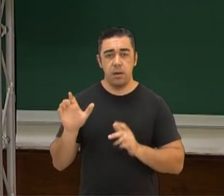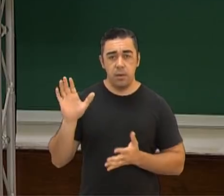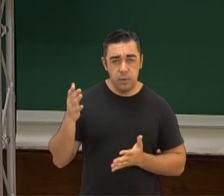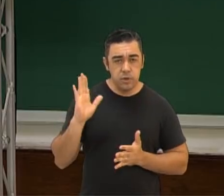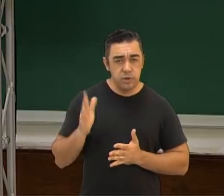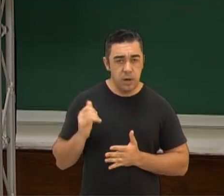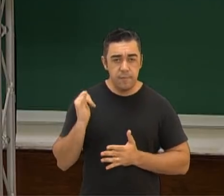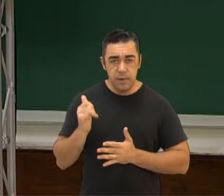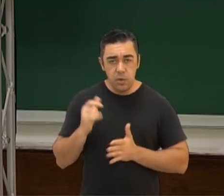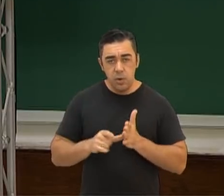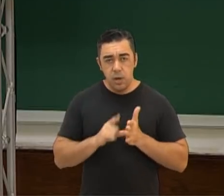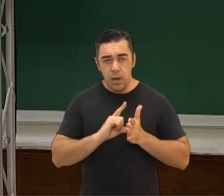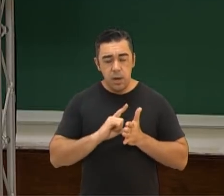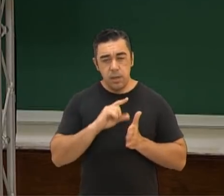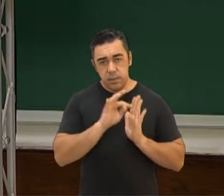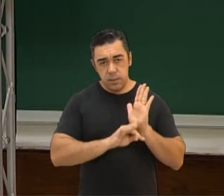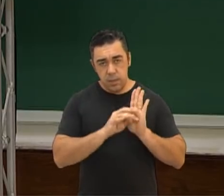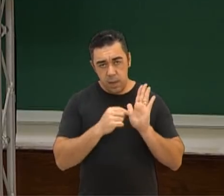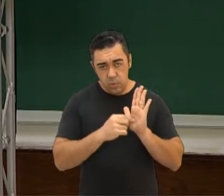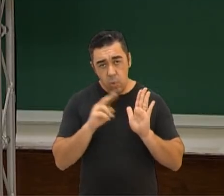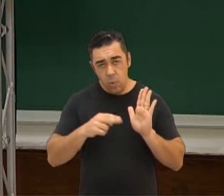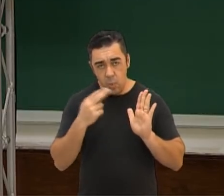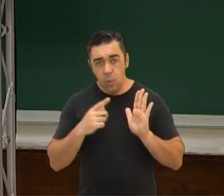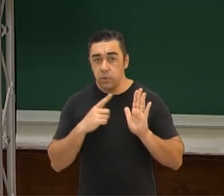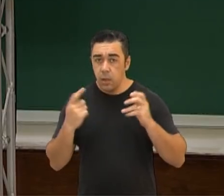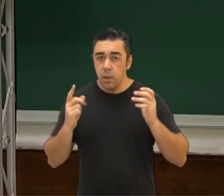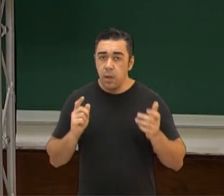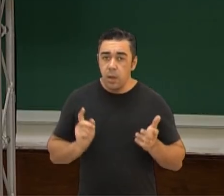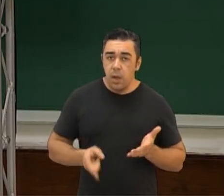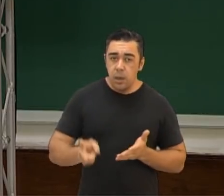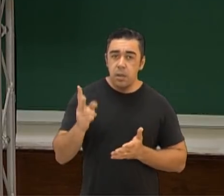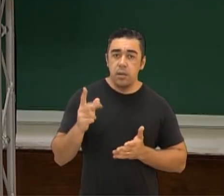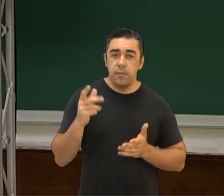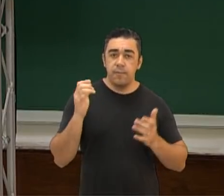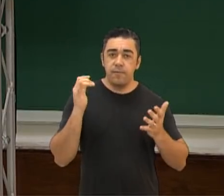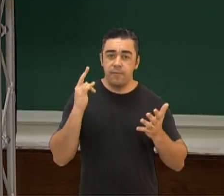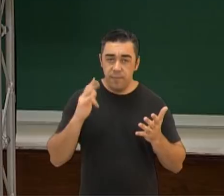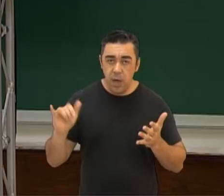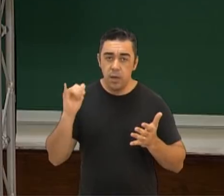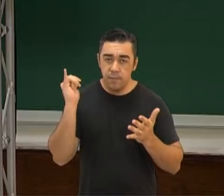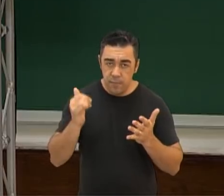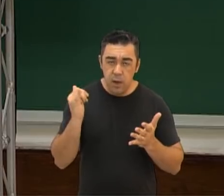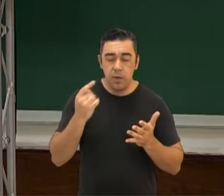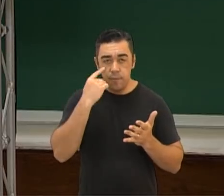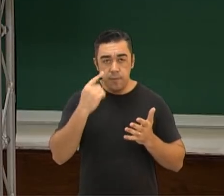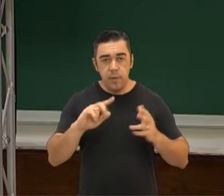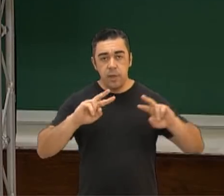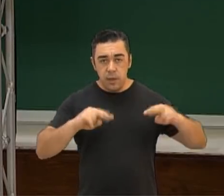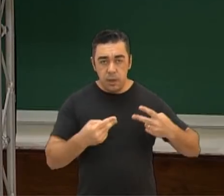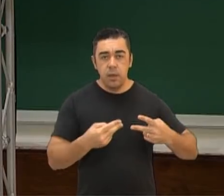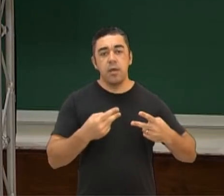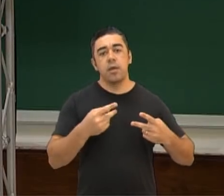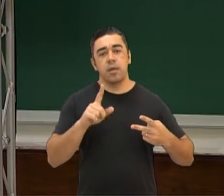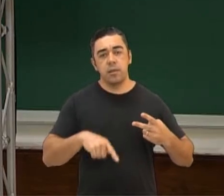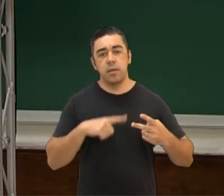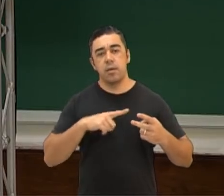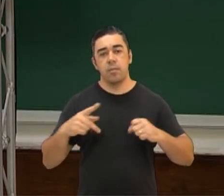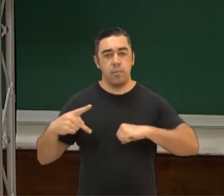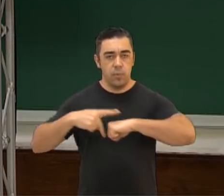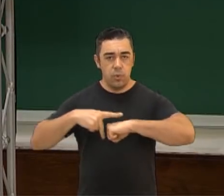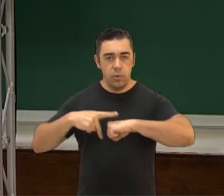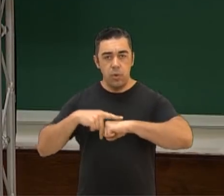foram ditas antes no texto ou que estão para serem ditas, né? Então a gente vai fazer aí essa revisão dos pronomes e